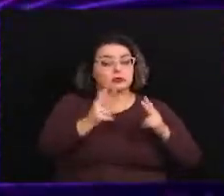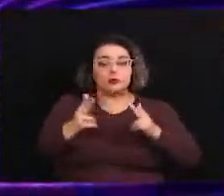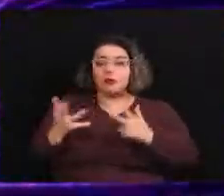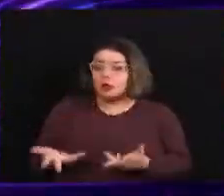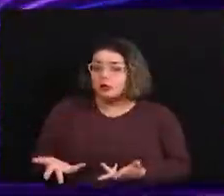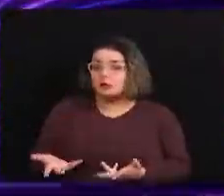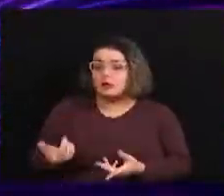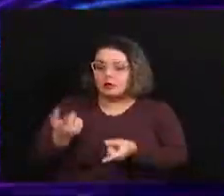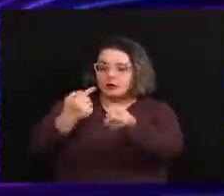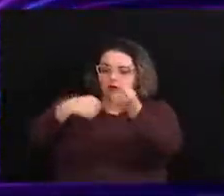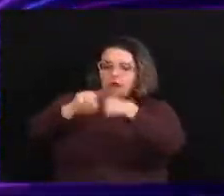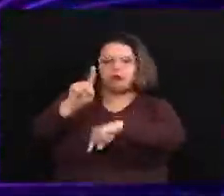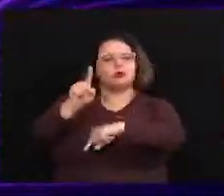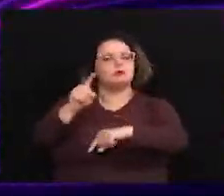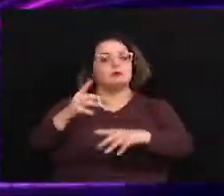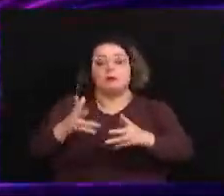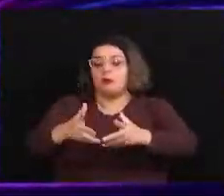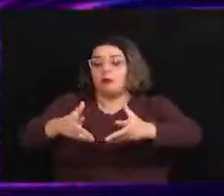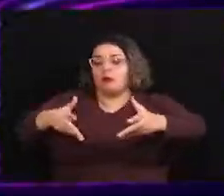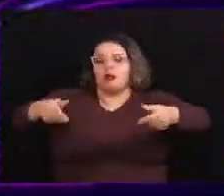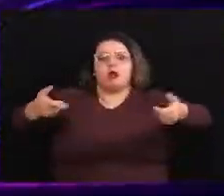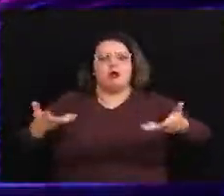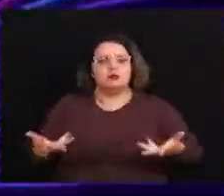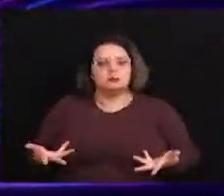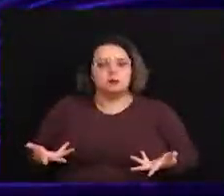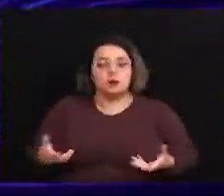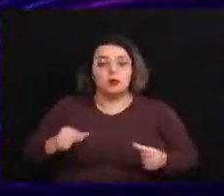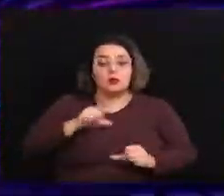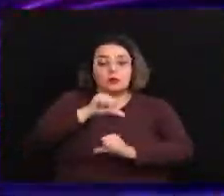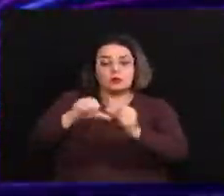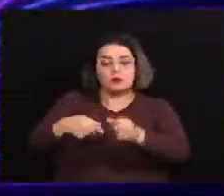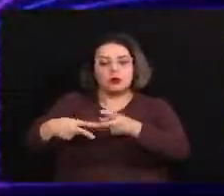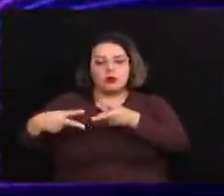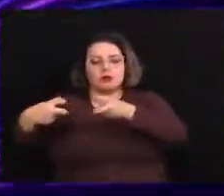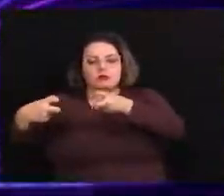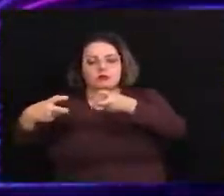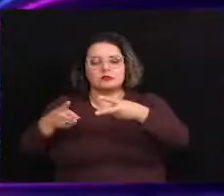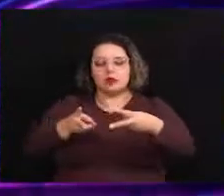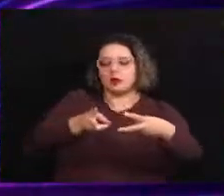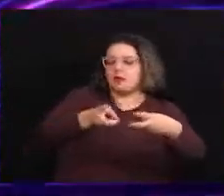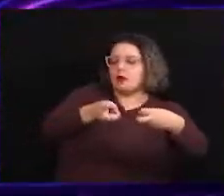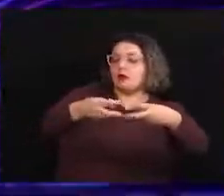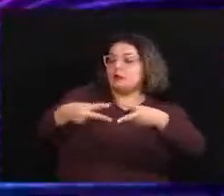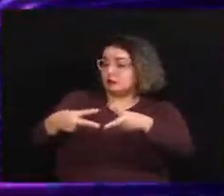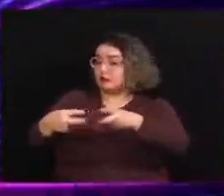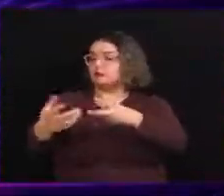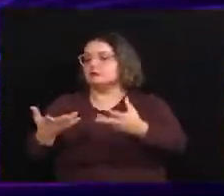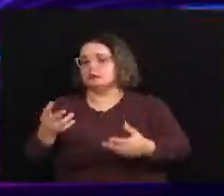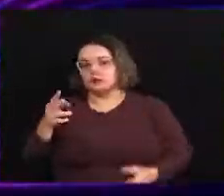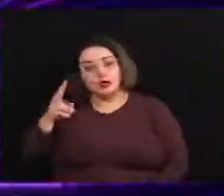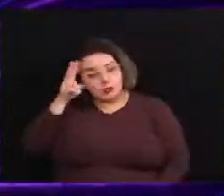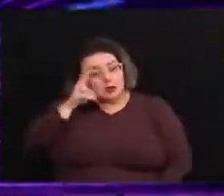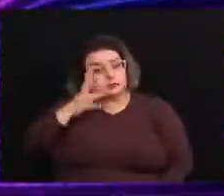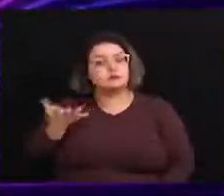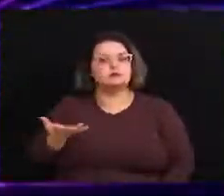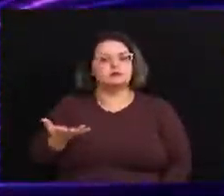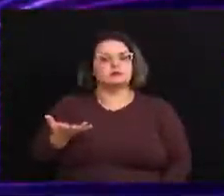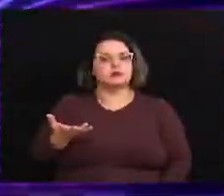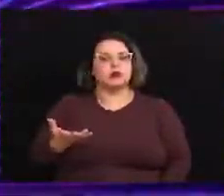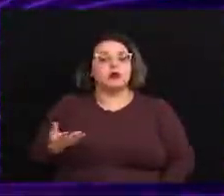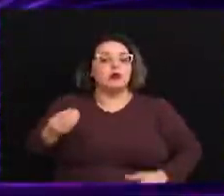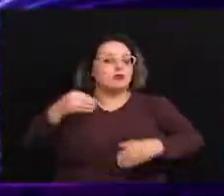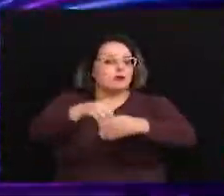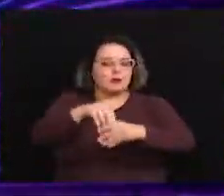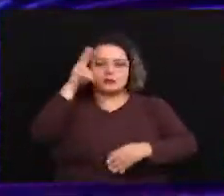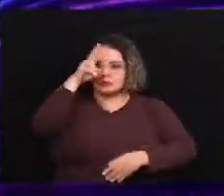histórias e tendo um sucesso estrondoso, porque o que está mudando é a perspectiva sobre a história, né? Então, dentro de uma mesma história tem muitos